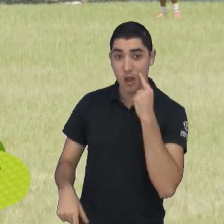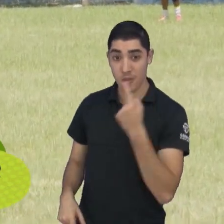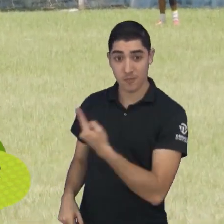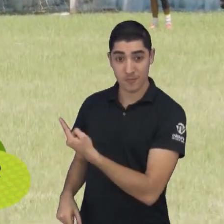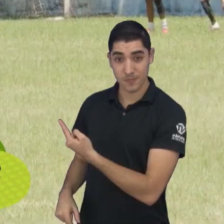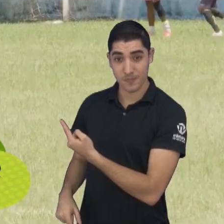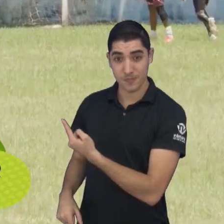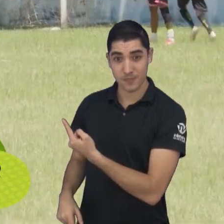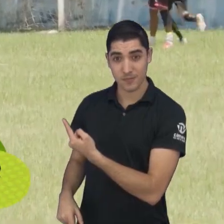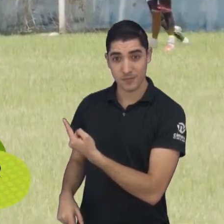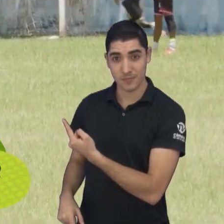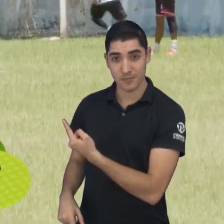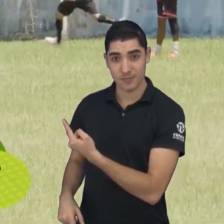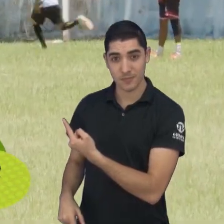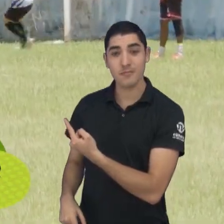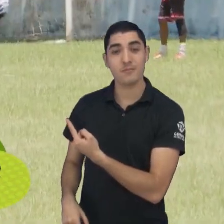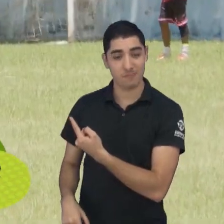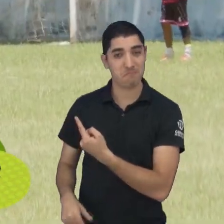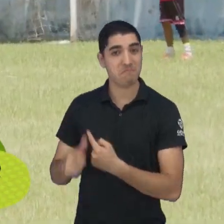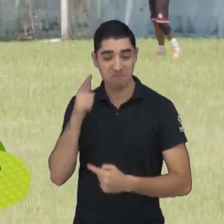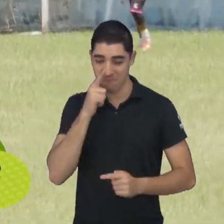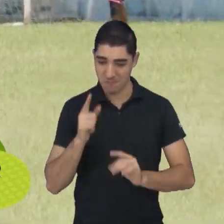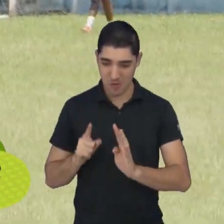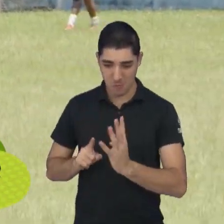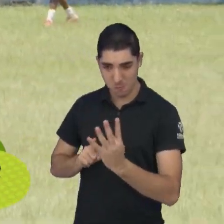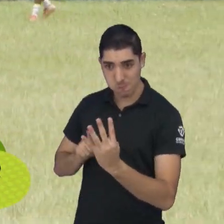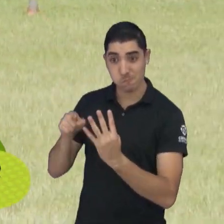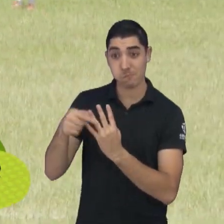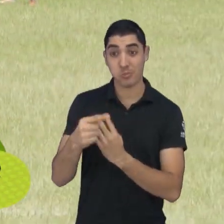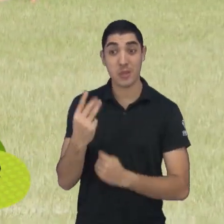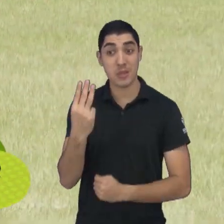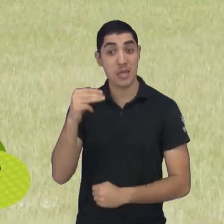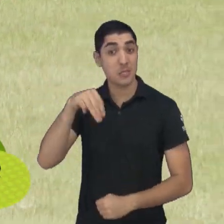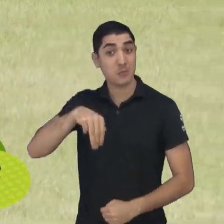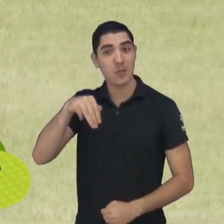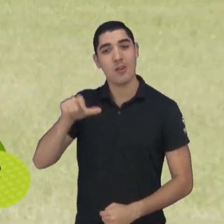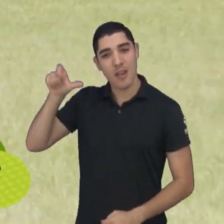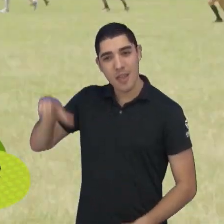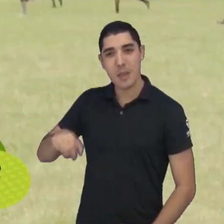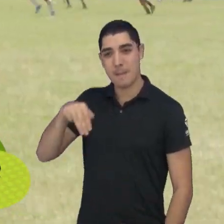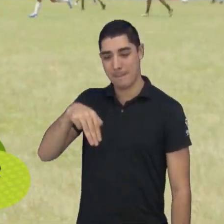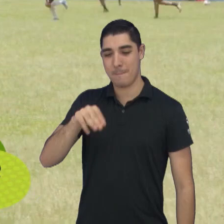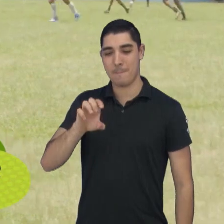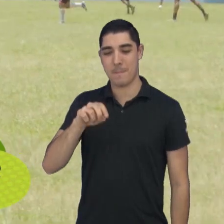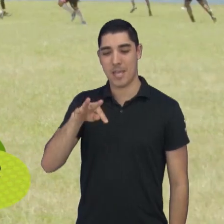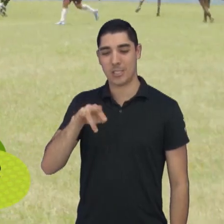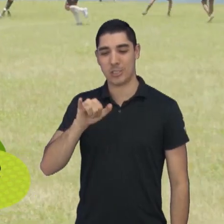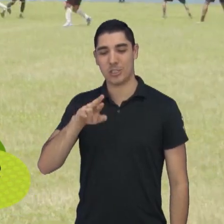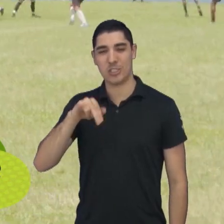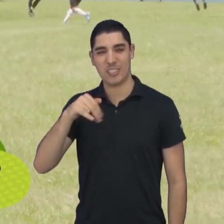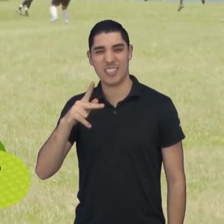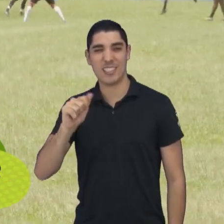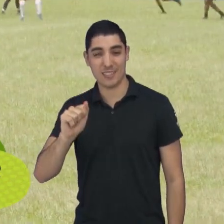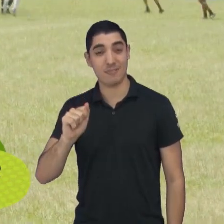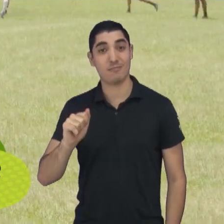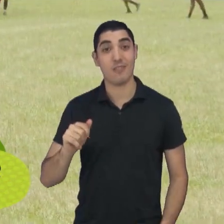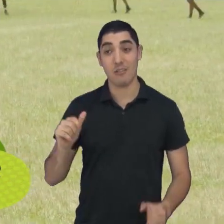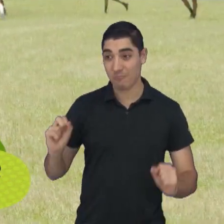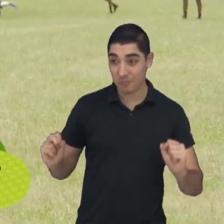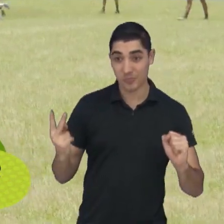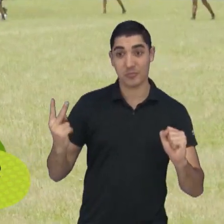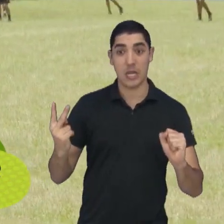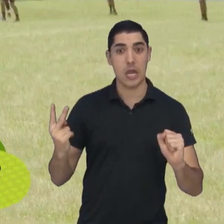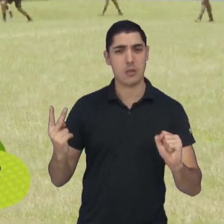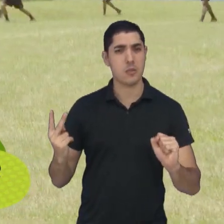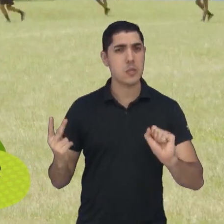nessa cobrança de falta aos 3 minutos. 2-0 Bandeirantes. De verdade também foi a reação do